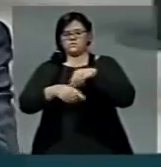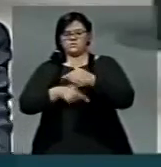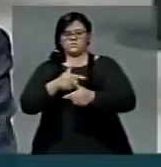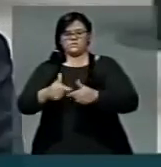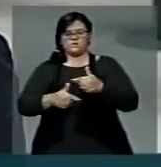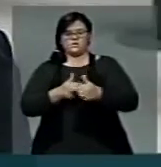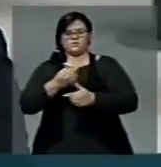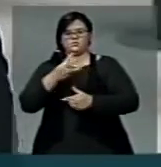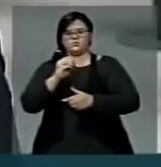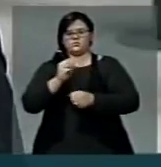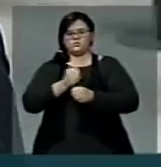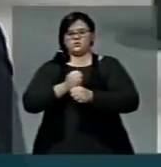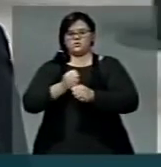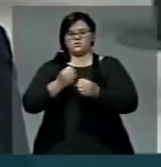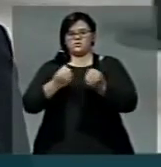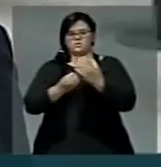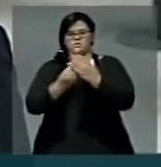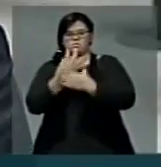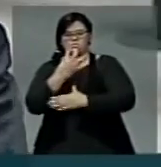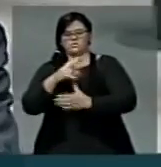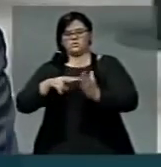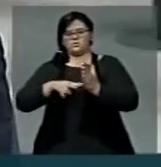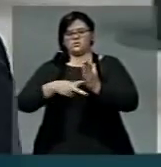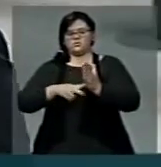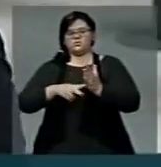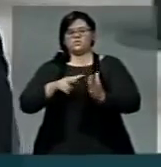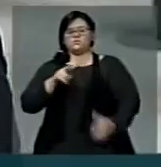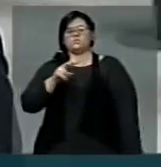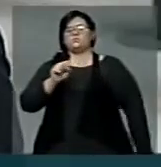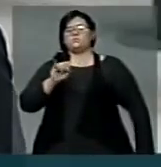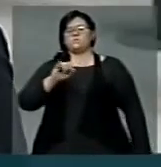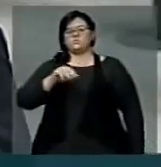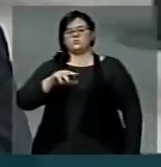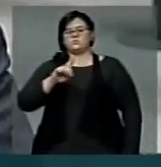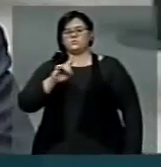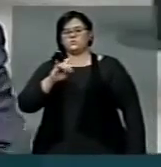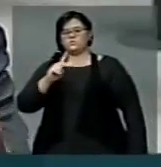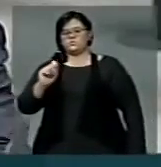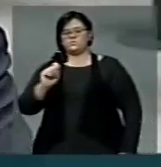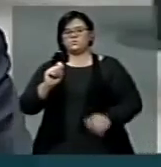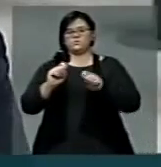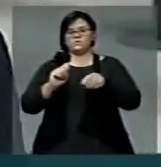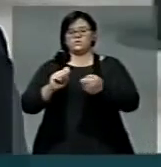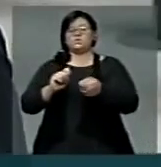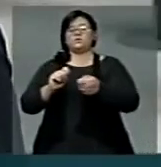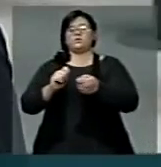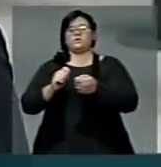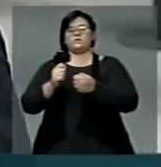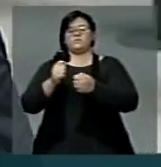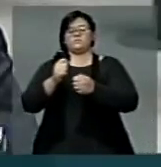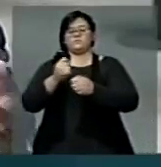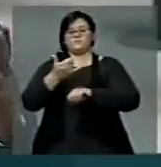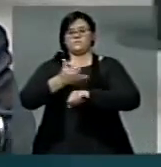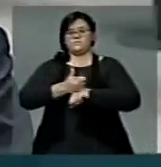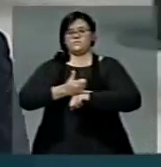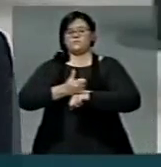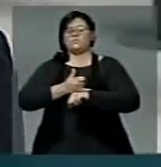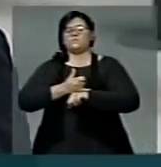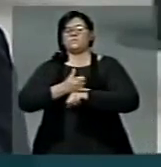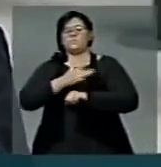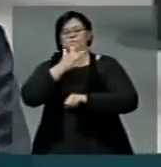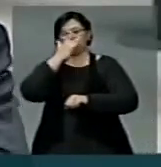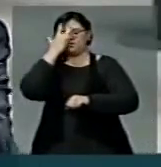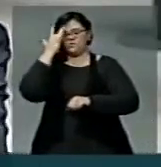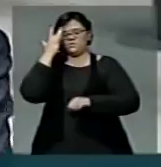anos também, o sindicato, como o Sindipa, né, agora sendo dirigido por um trabalhador metalúrgico vinculado às